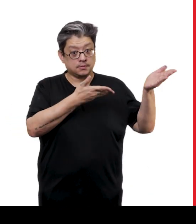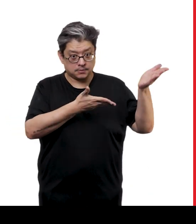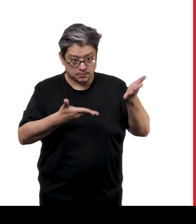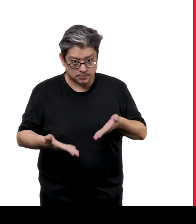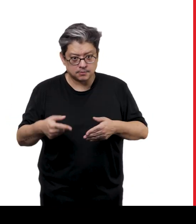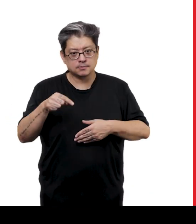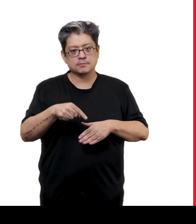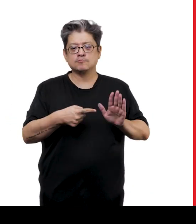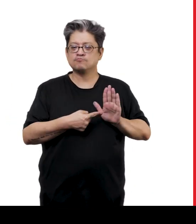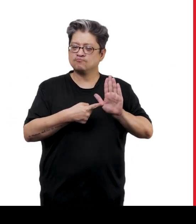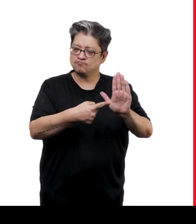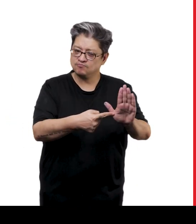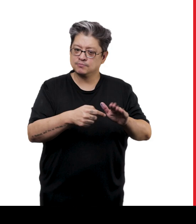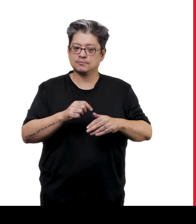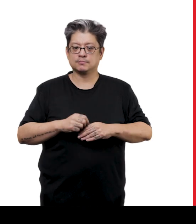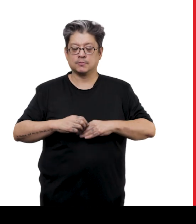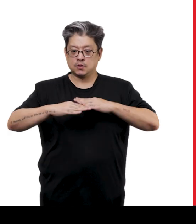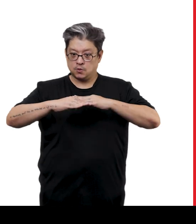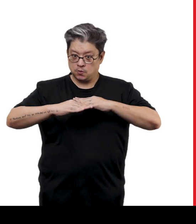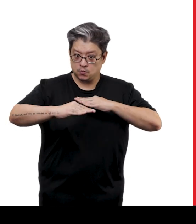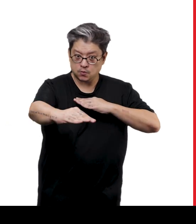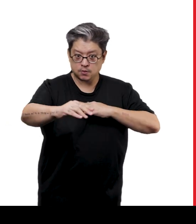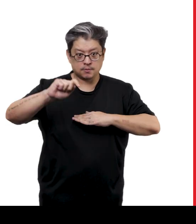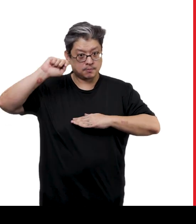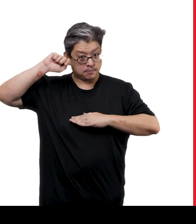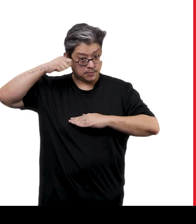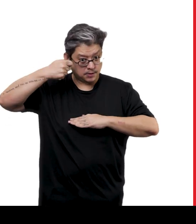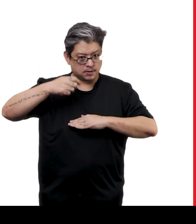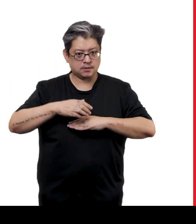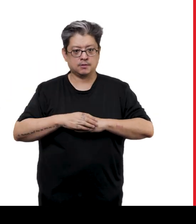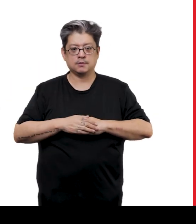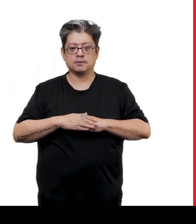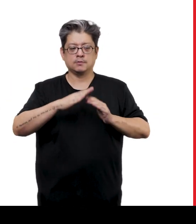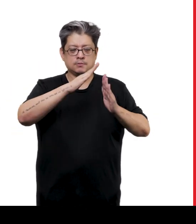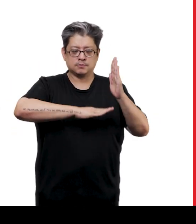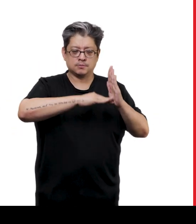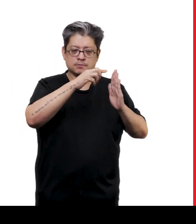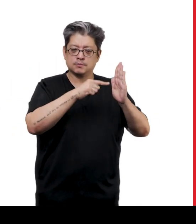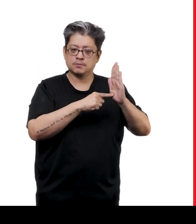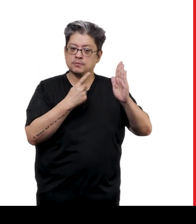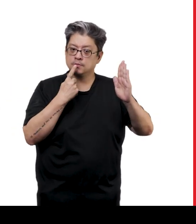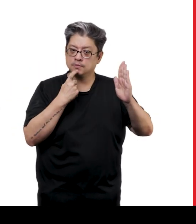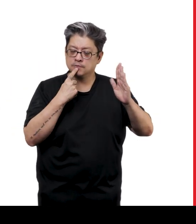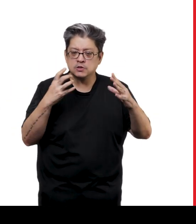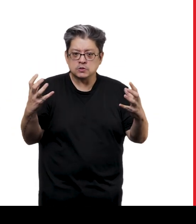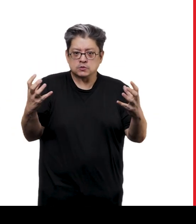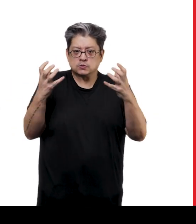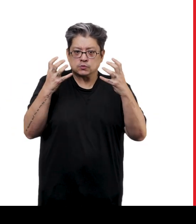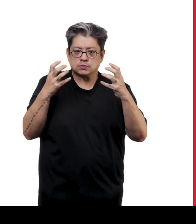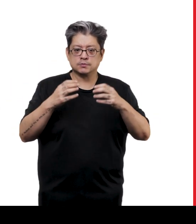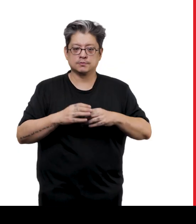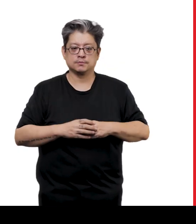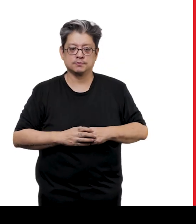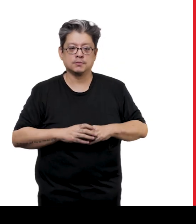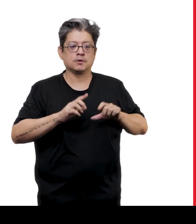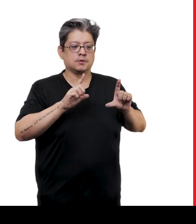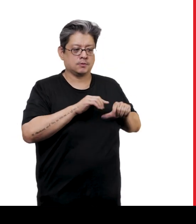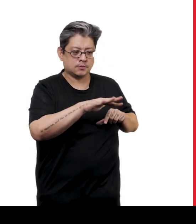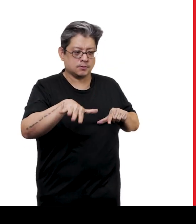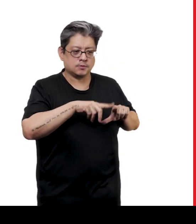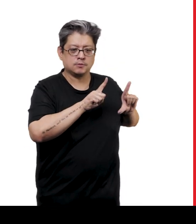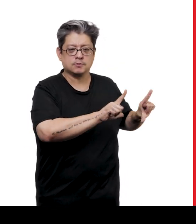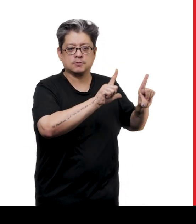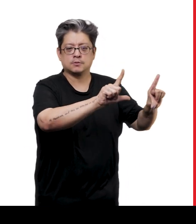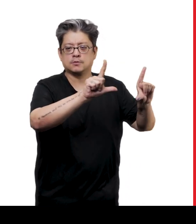O chão é preto e as paredes estão pintadas em vermelho vivo. O centro da sala está livre e